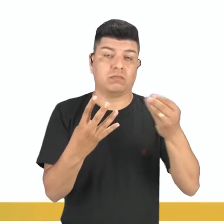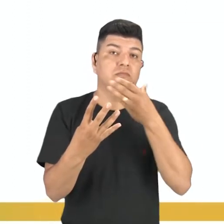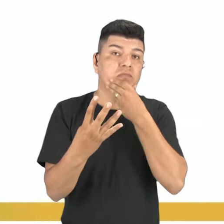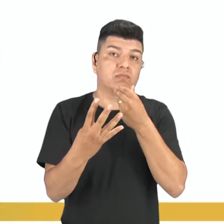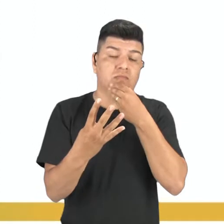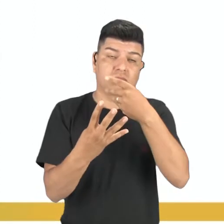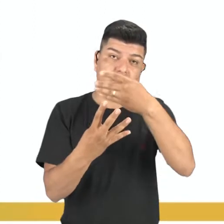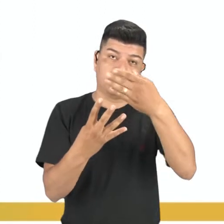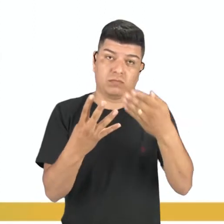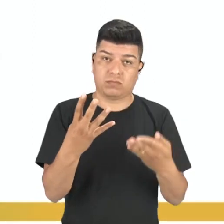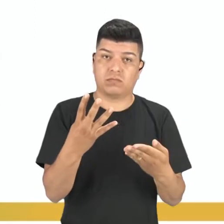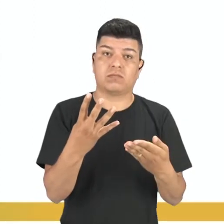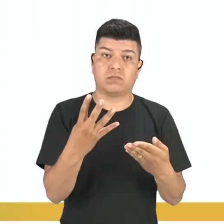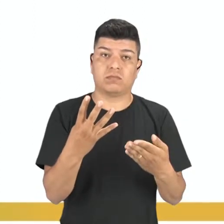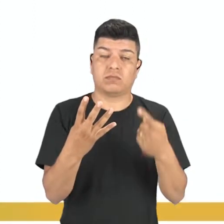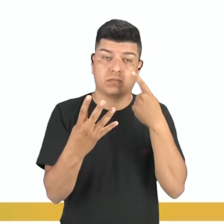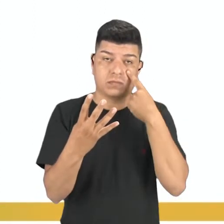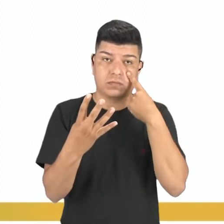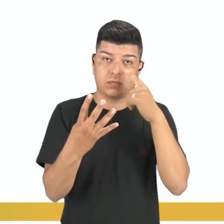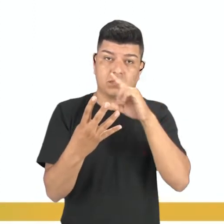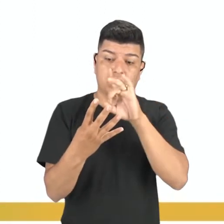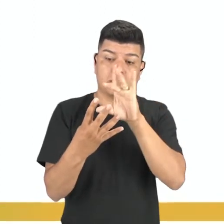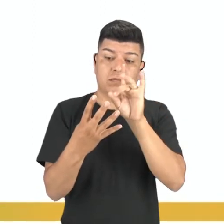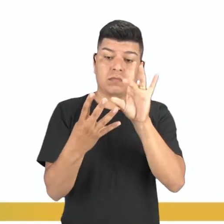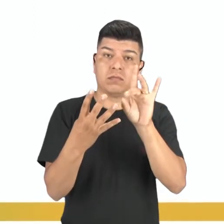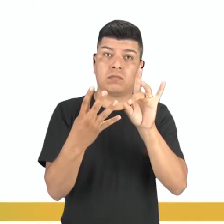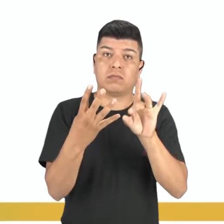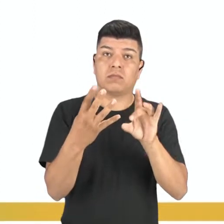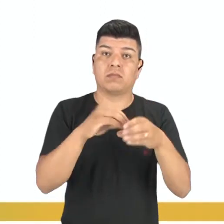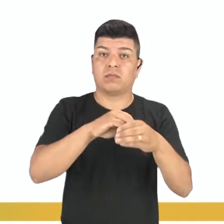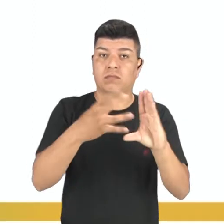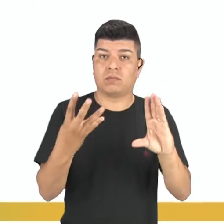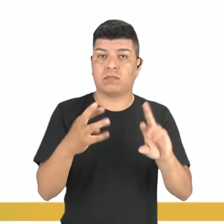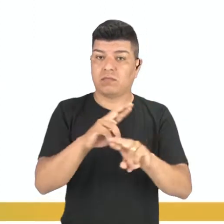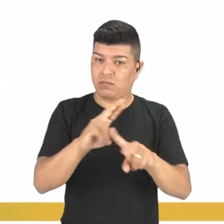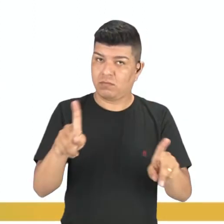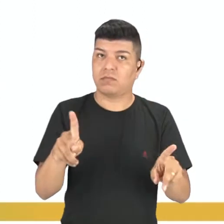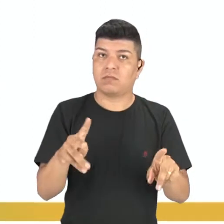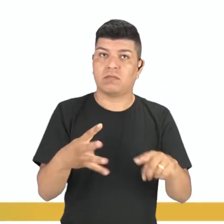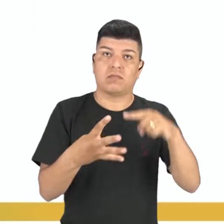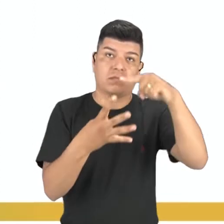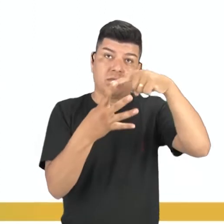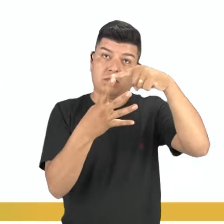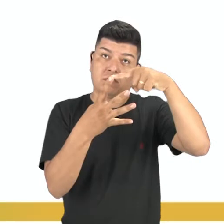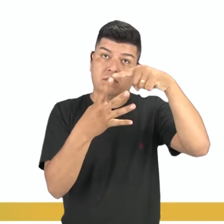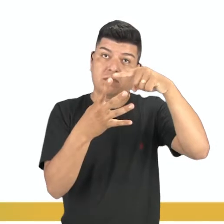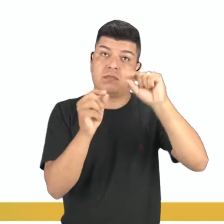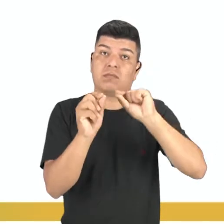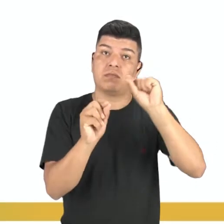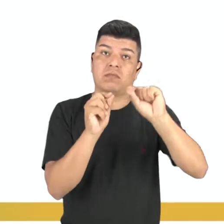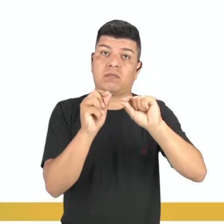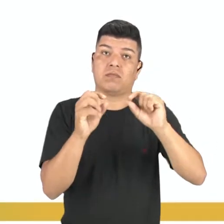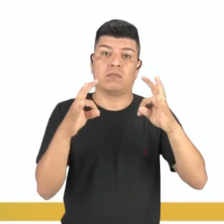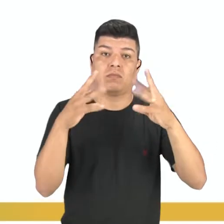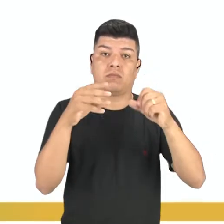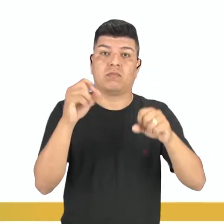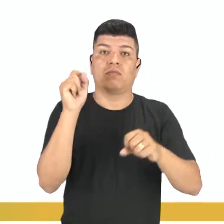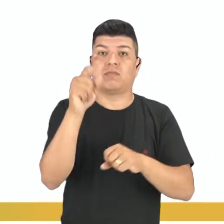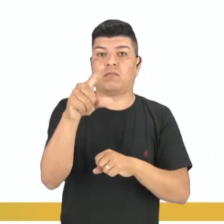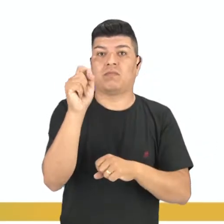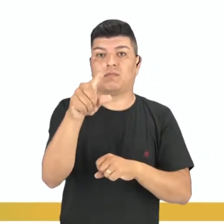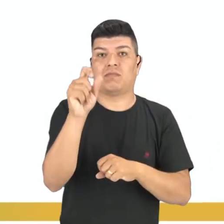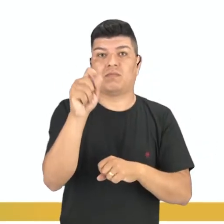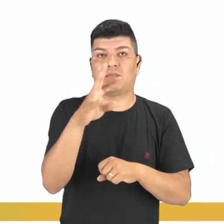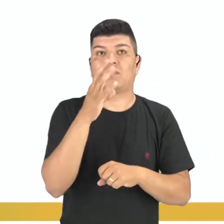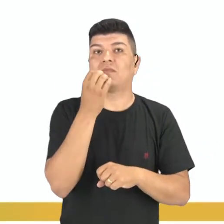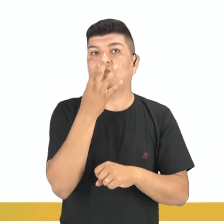dessa dessa desse cruzamento quatro filhos vejam que cada um deles expressa uma característica frente onde